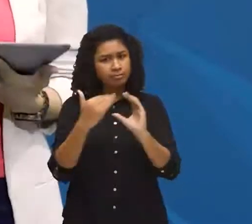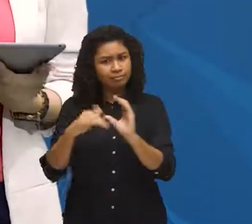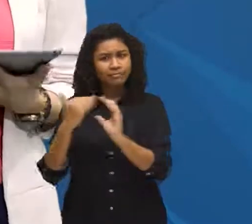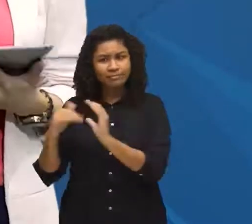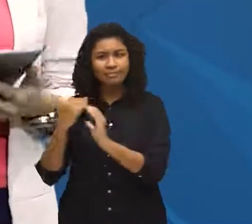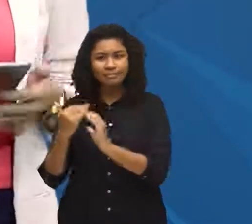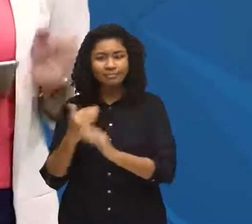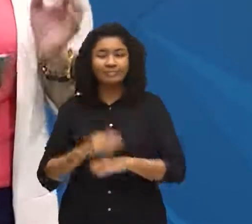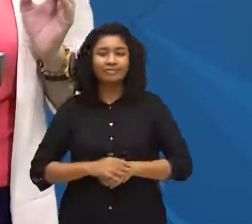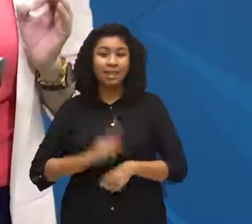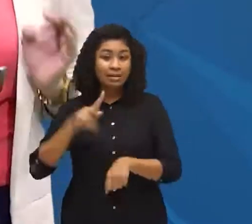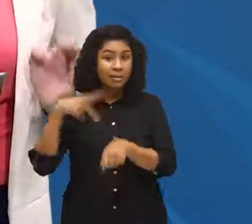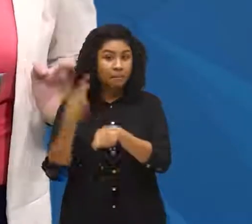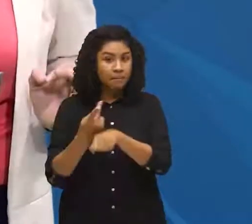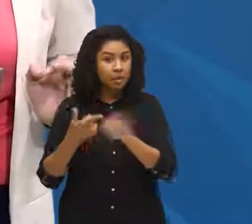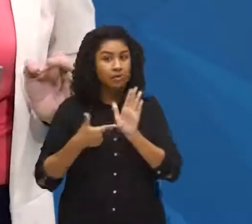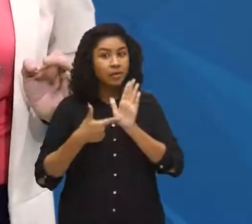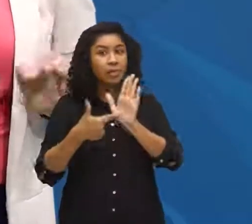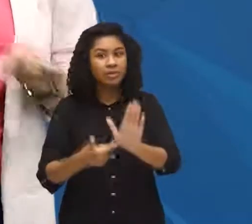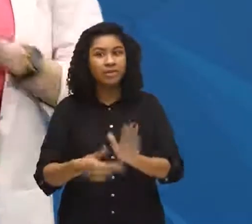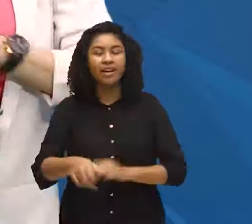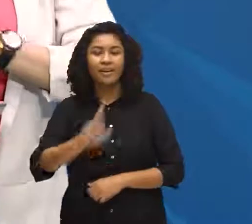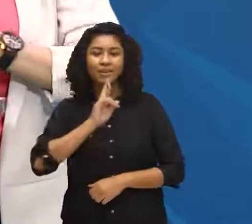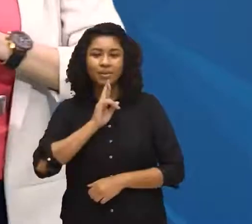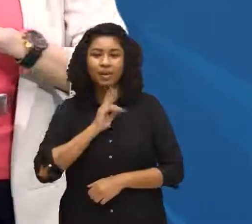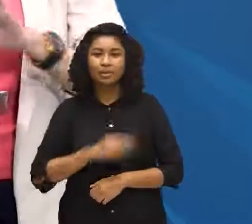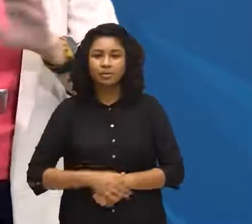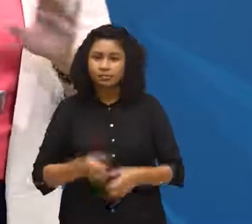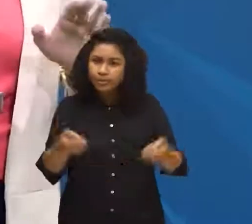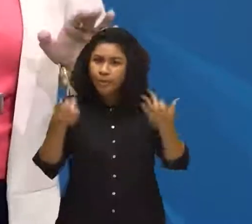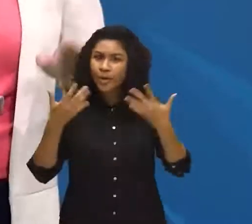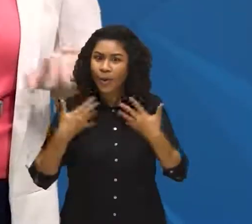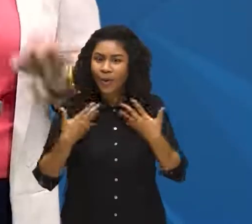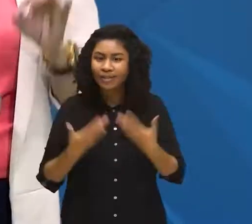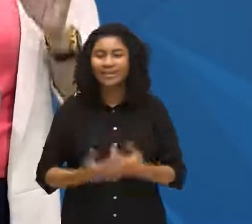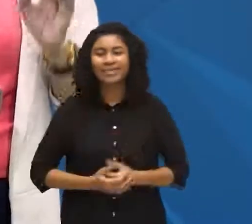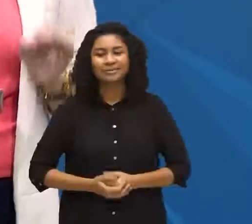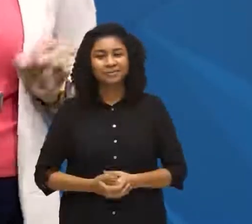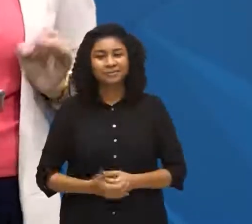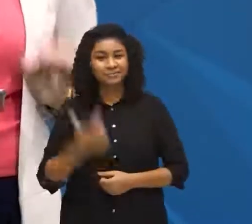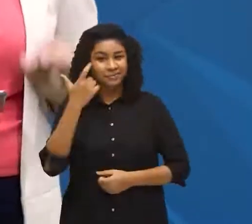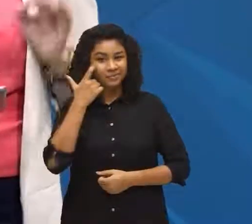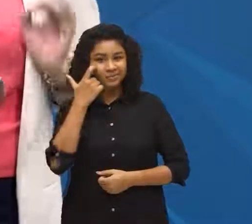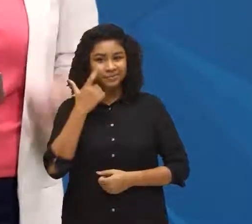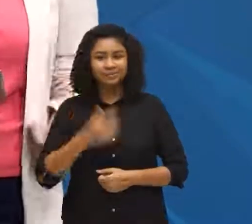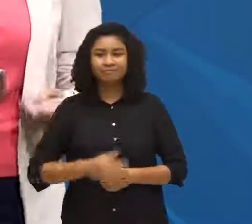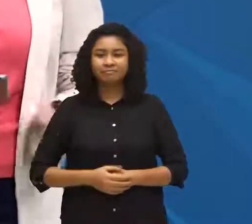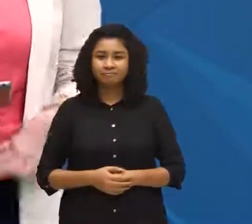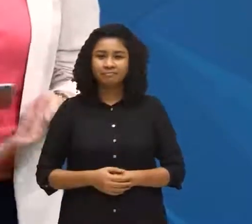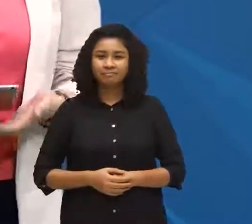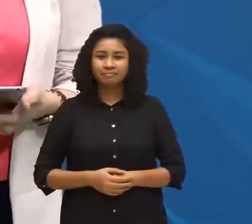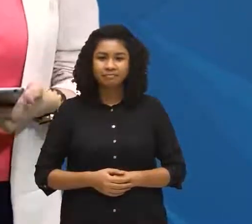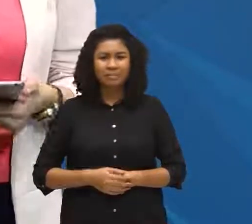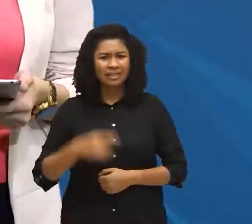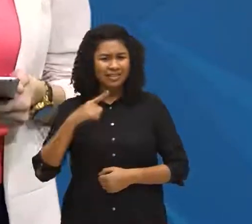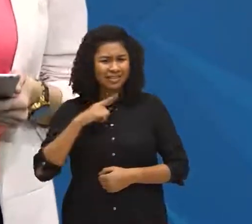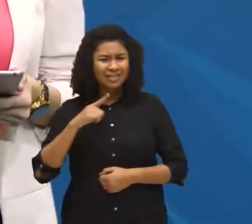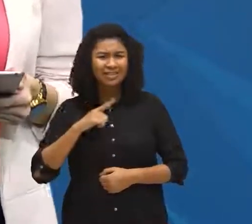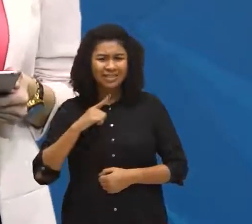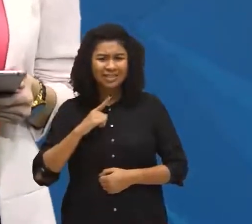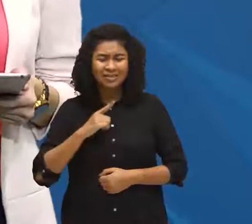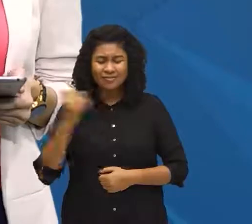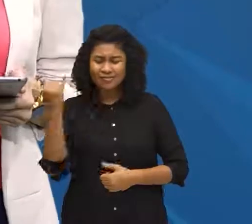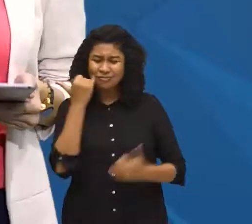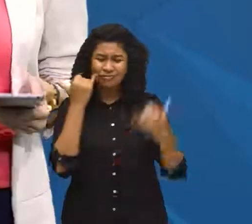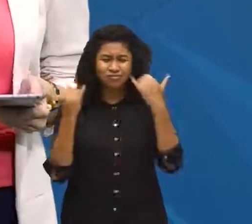mostra a resposta. Conta para mim. Nesse meio tempo, tanta coisa, tanta informação a gente